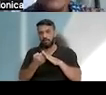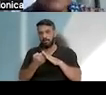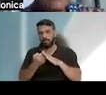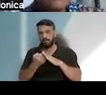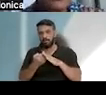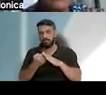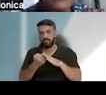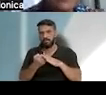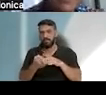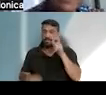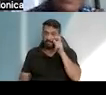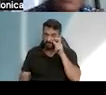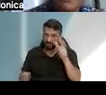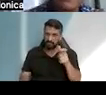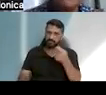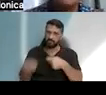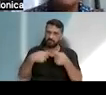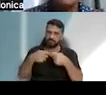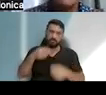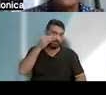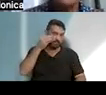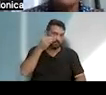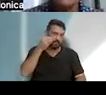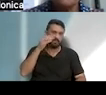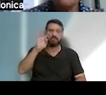que queira comercializar esse teste.